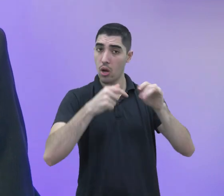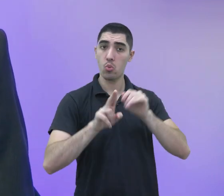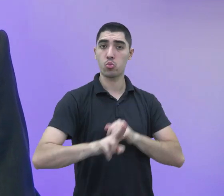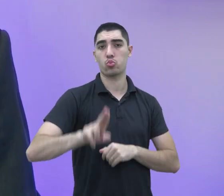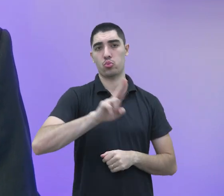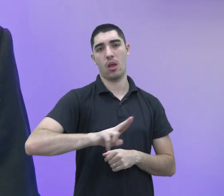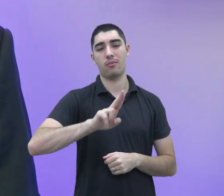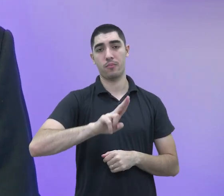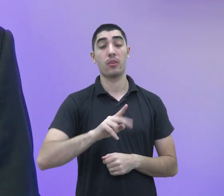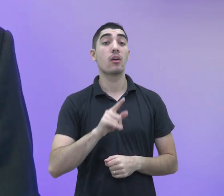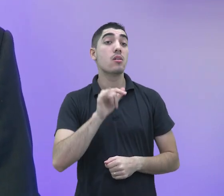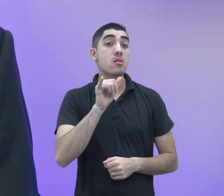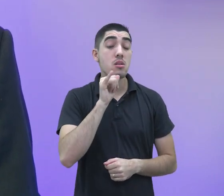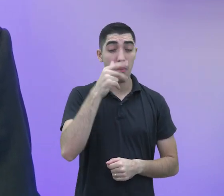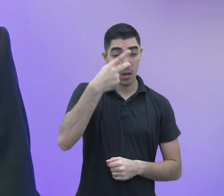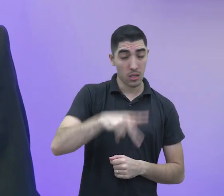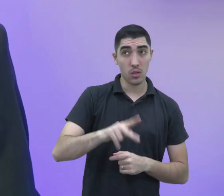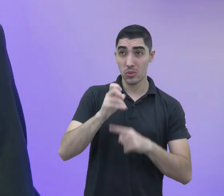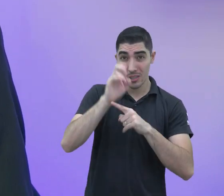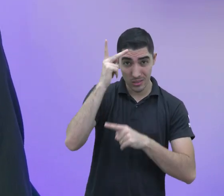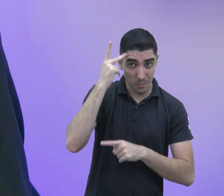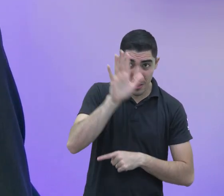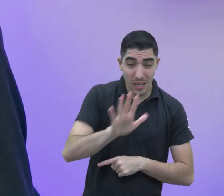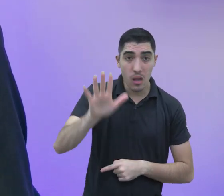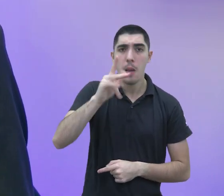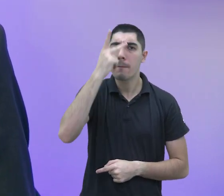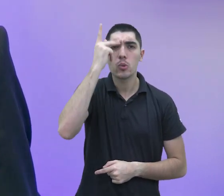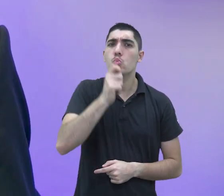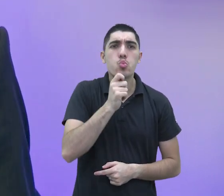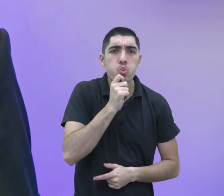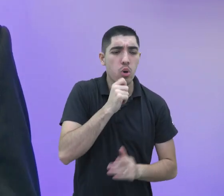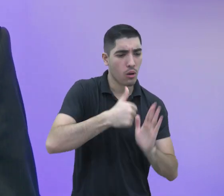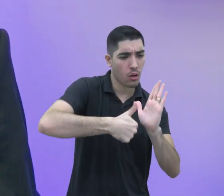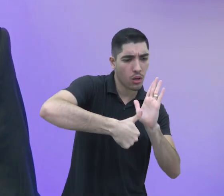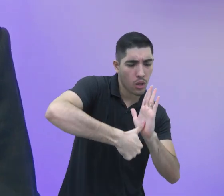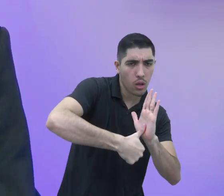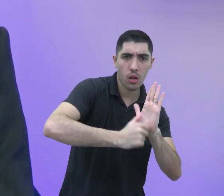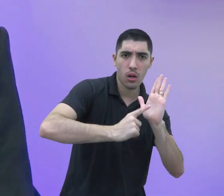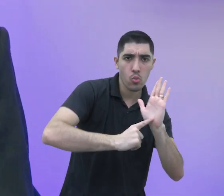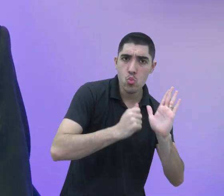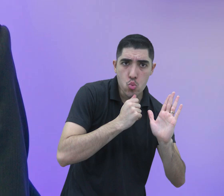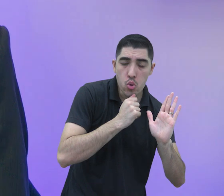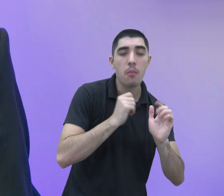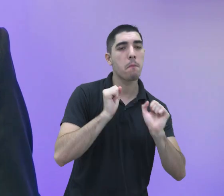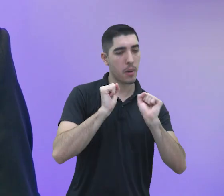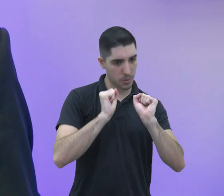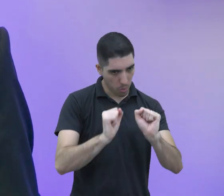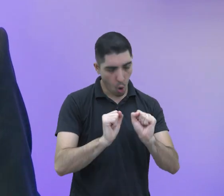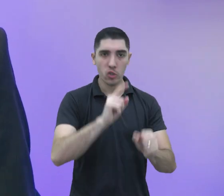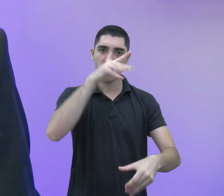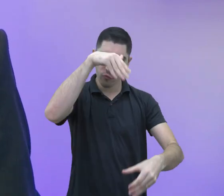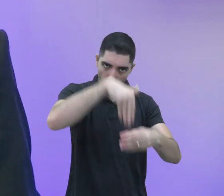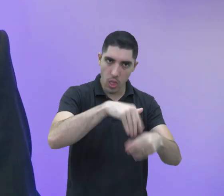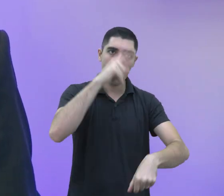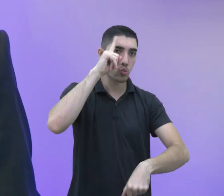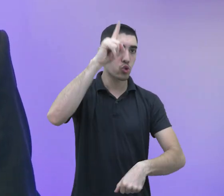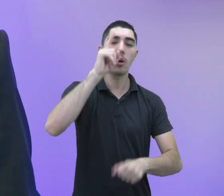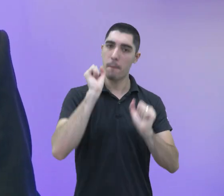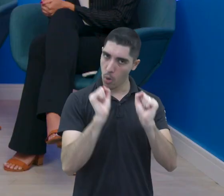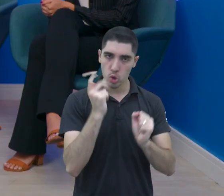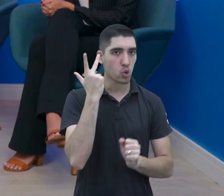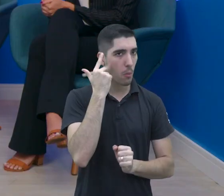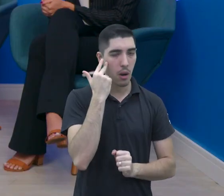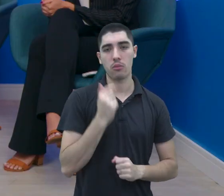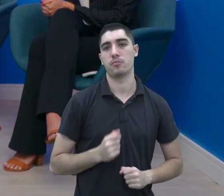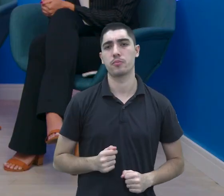Paulo inteiro, até mesmo quem não fez biometria está autorizado a votar nas eleições.